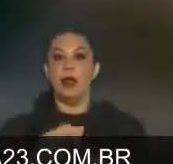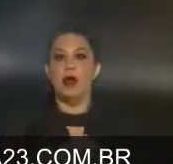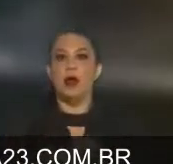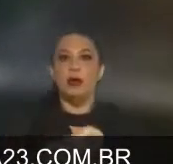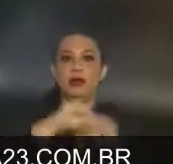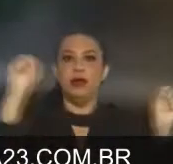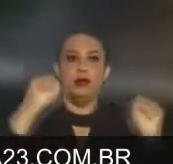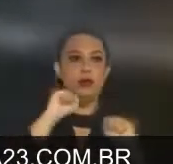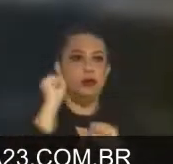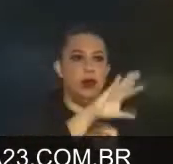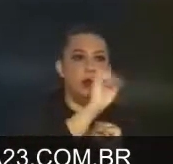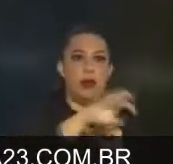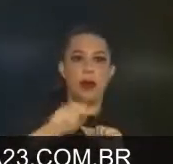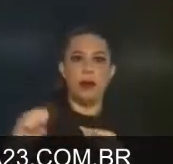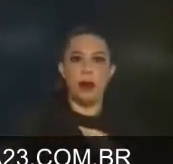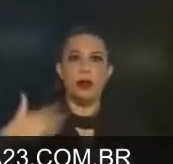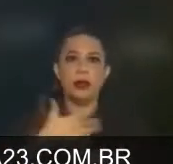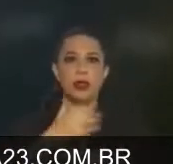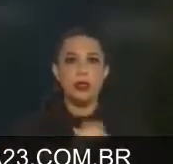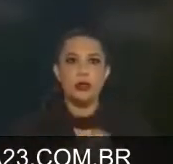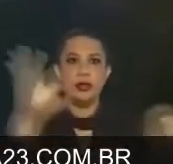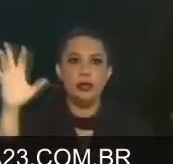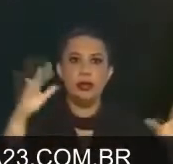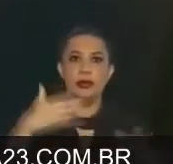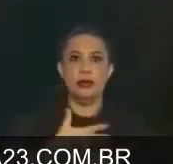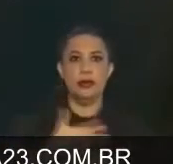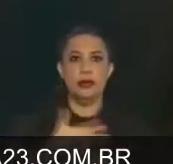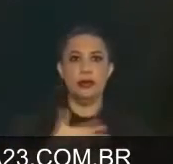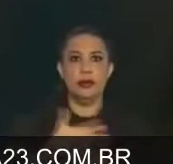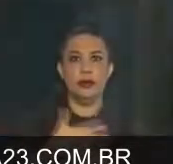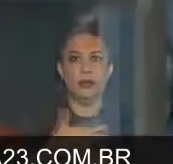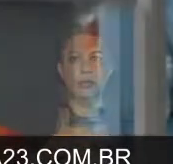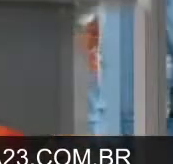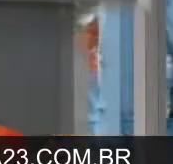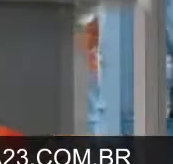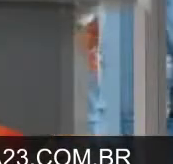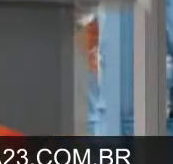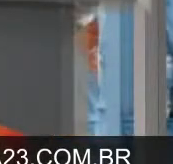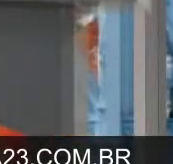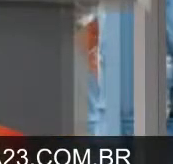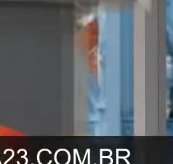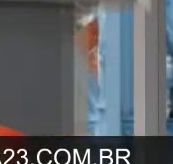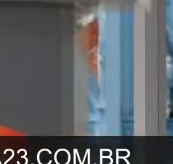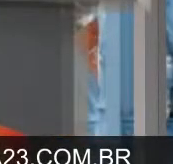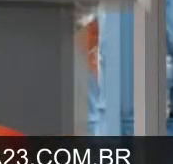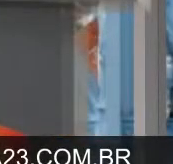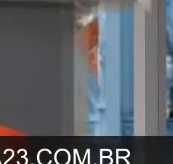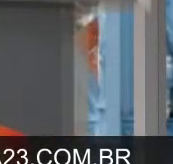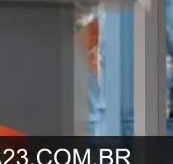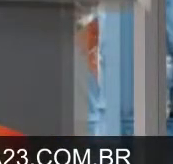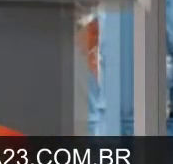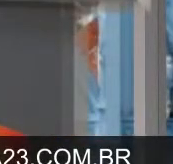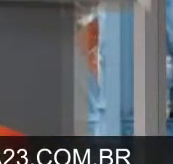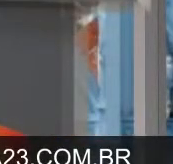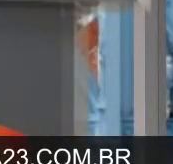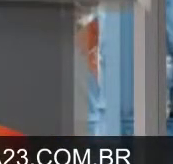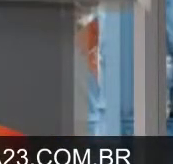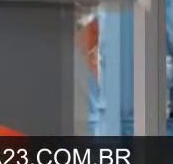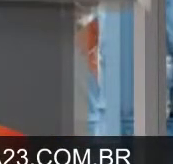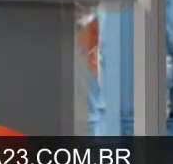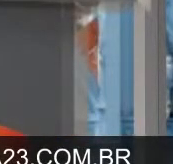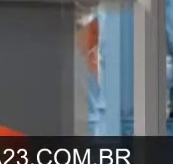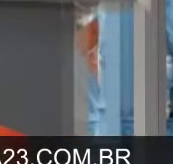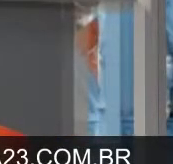espalhar dezenas de explosivos pelo centro da cidade. Pois é, não tem crime perfeito. A